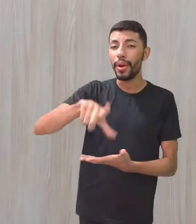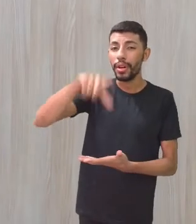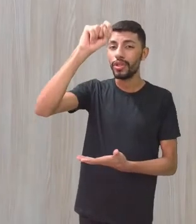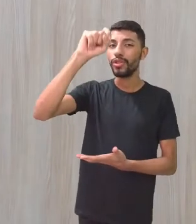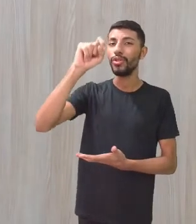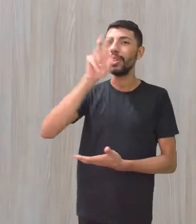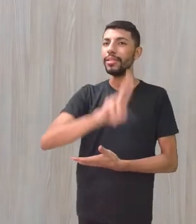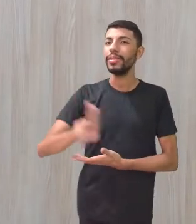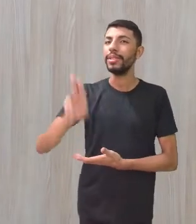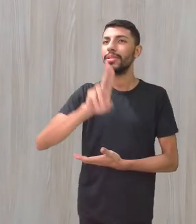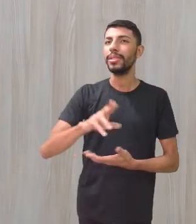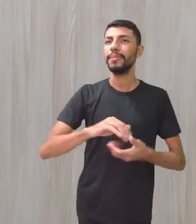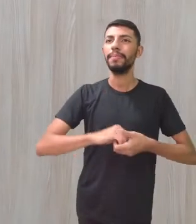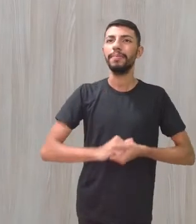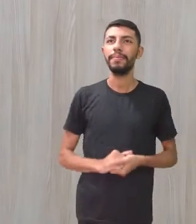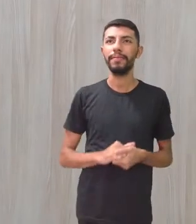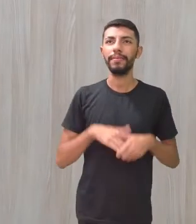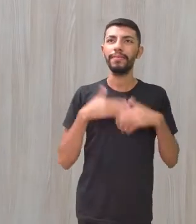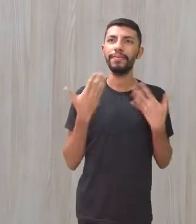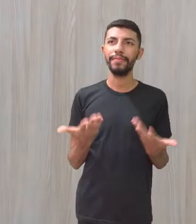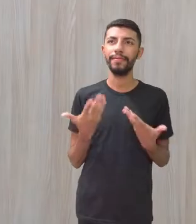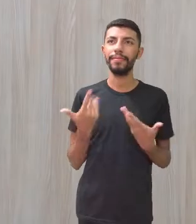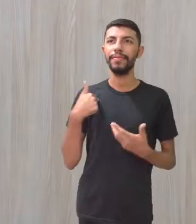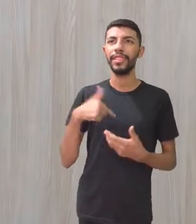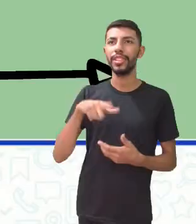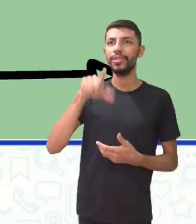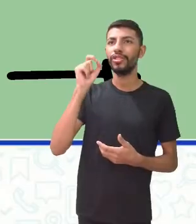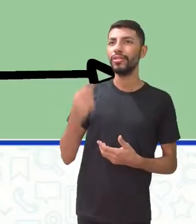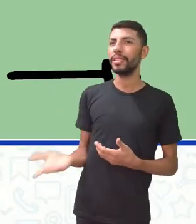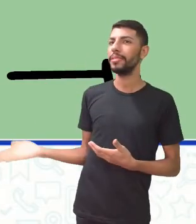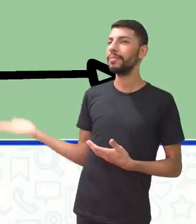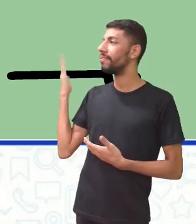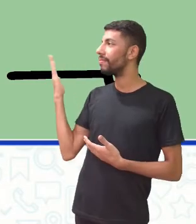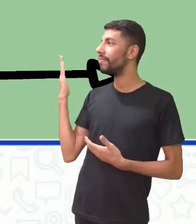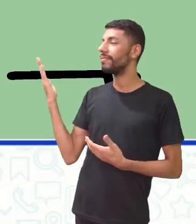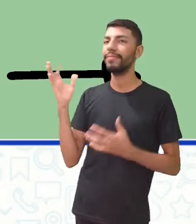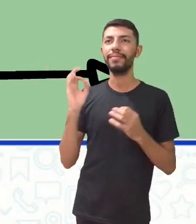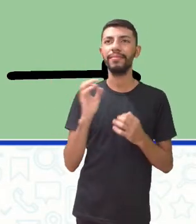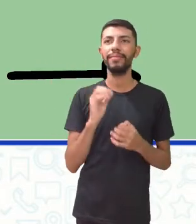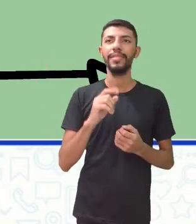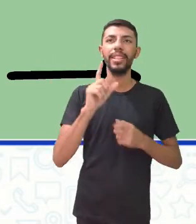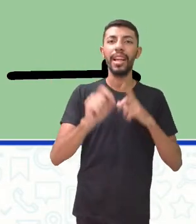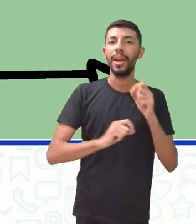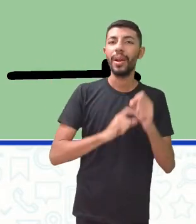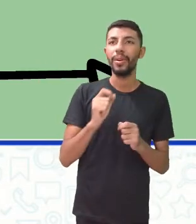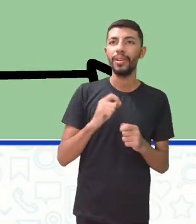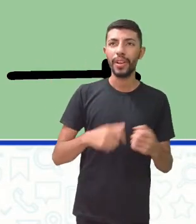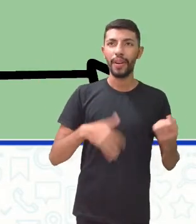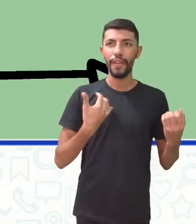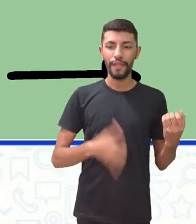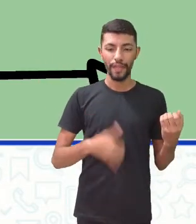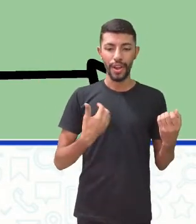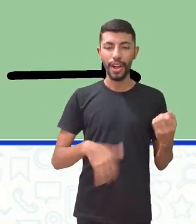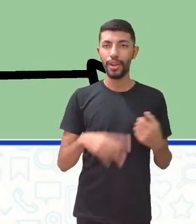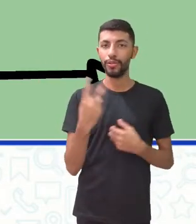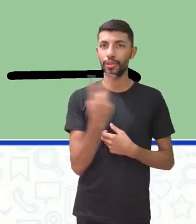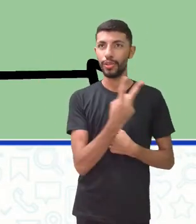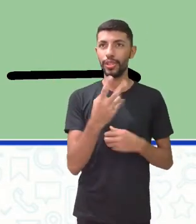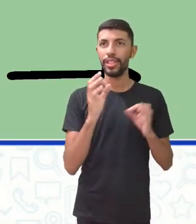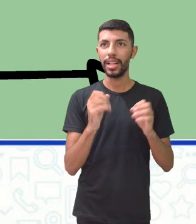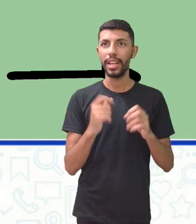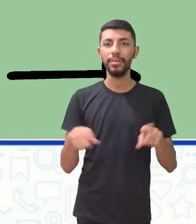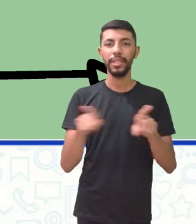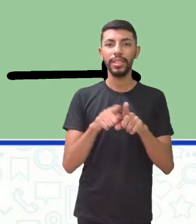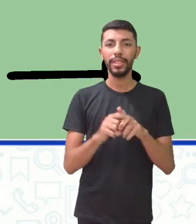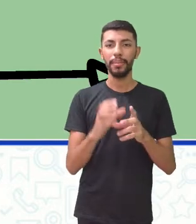utilizar? E aí eu escolhi utilizar esse aqui, ó, que são os 2 violões Lindo. e o disco